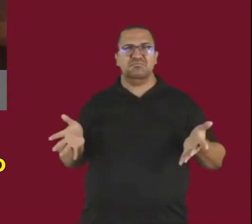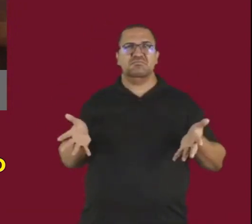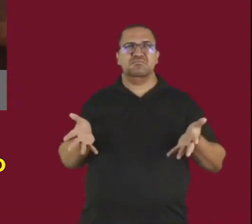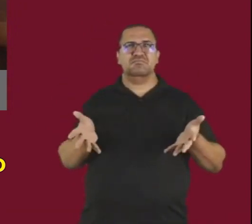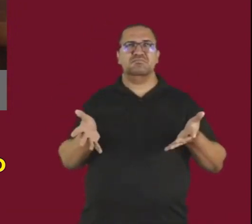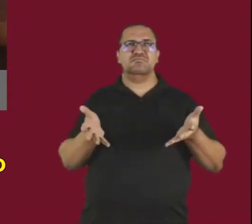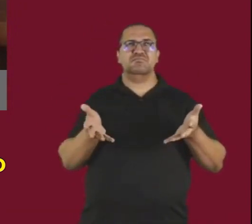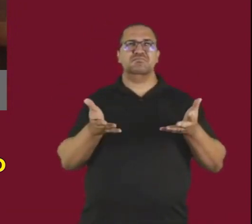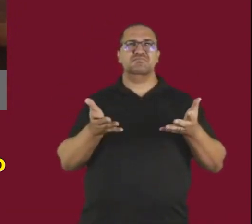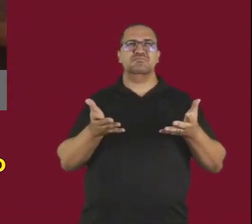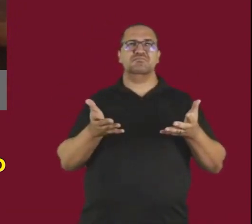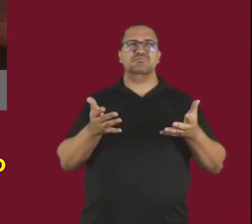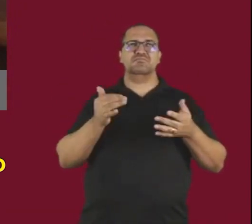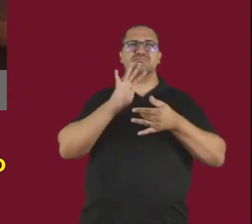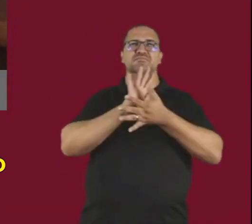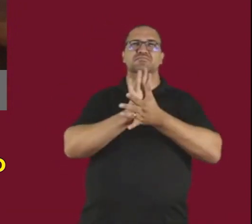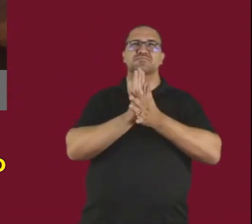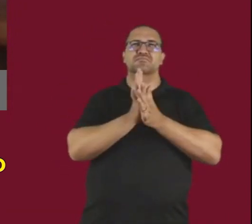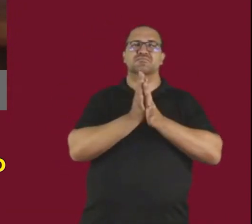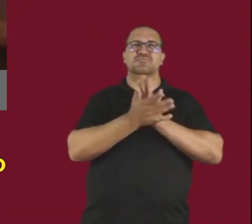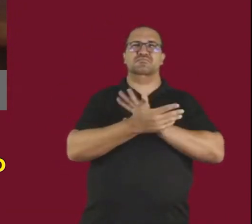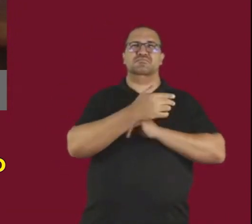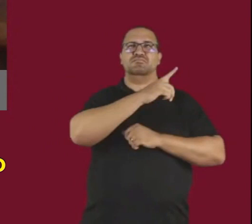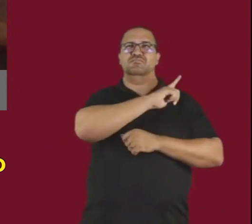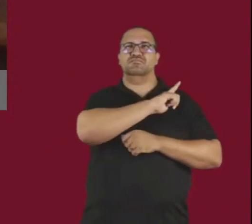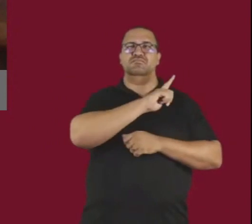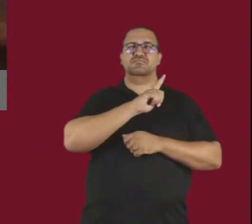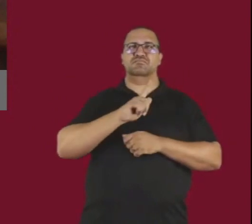para derrubar o governo